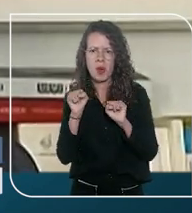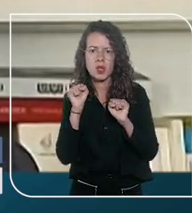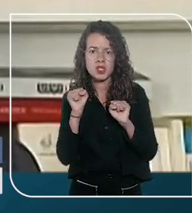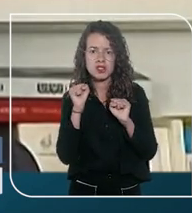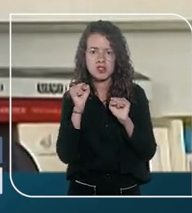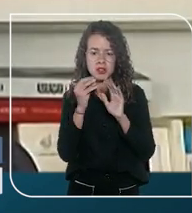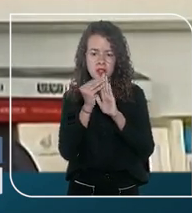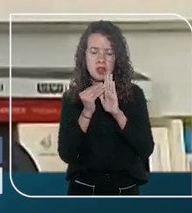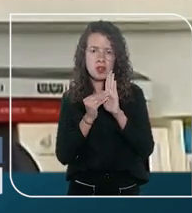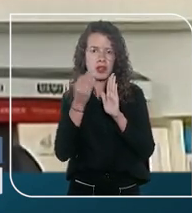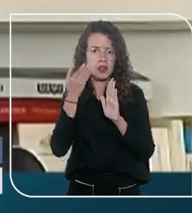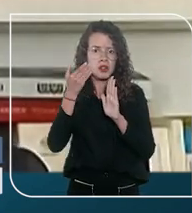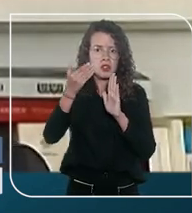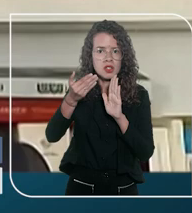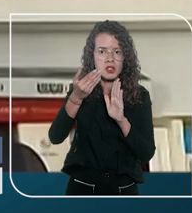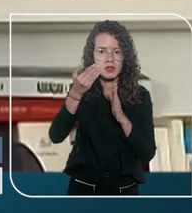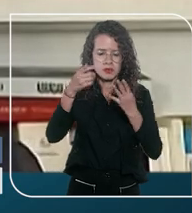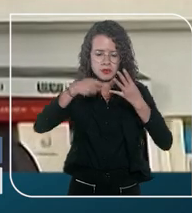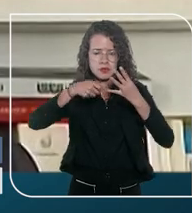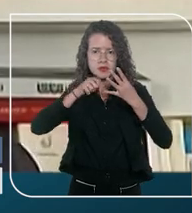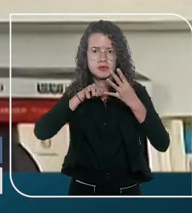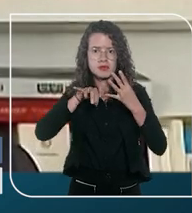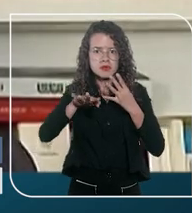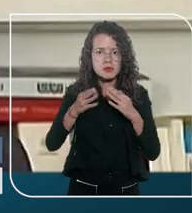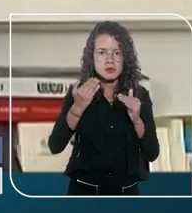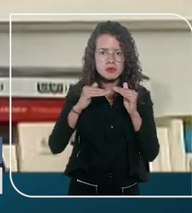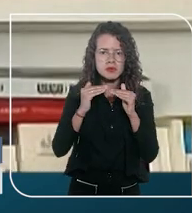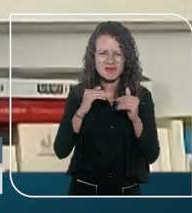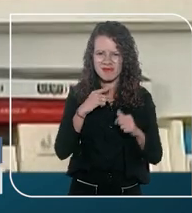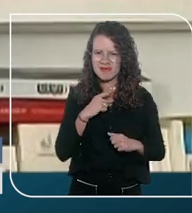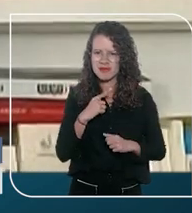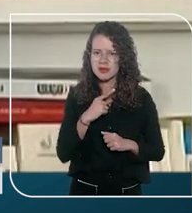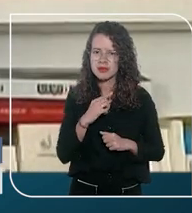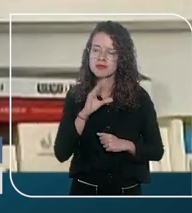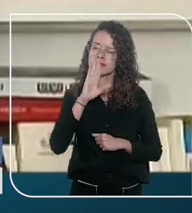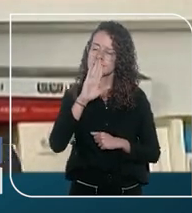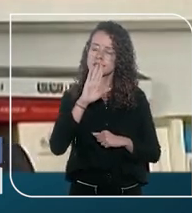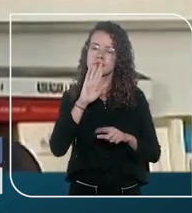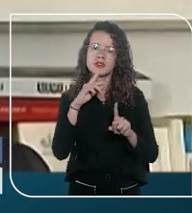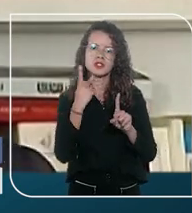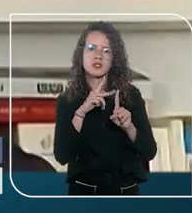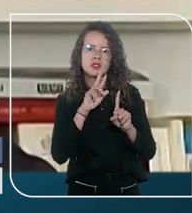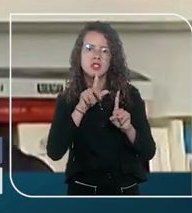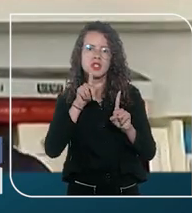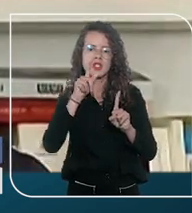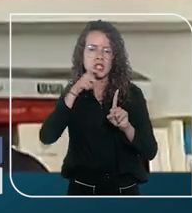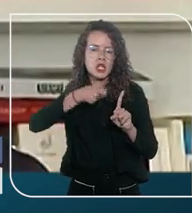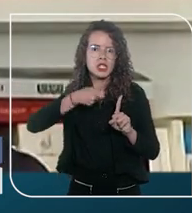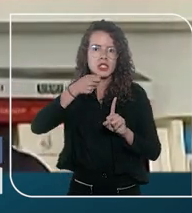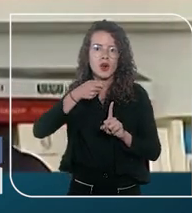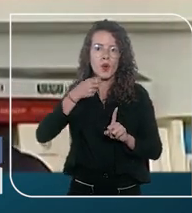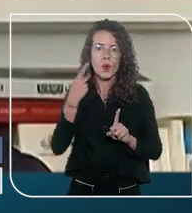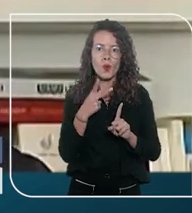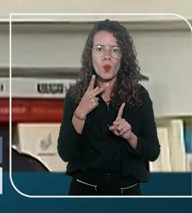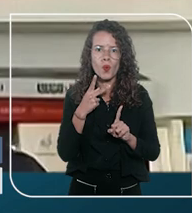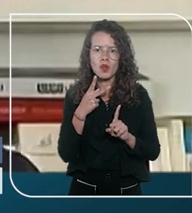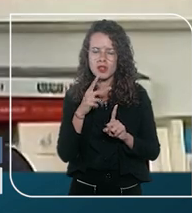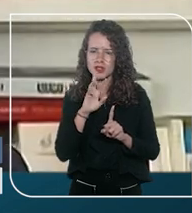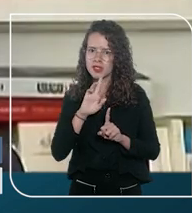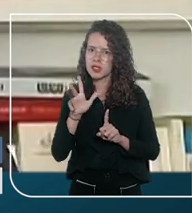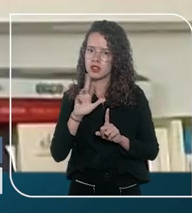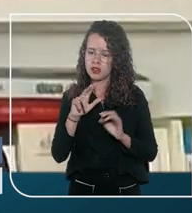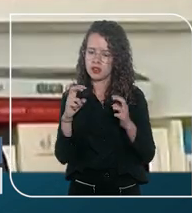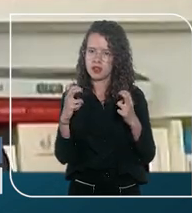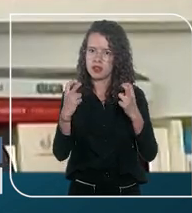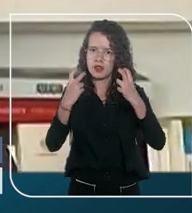comprovação de dissídio jurisprudencial. A gente está falando de decisão monocrática, a gente não está falando de decisão colegiada, né? E o